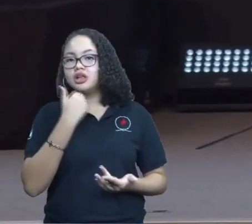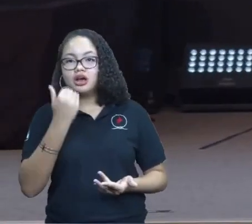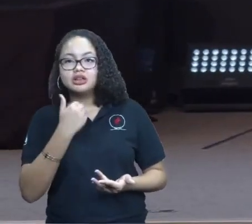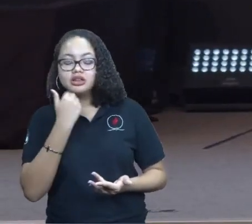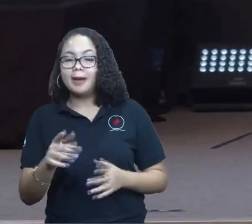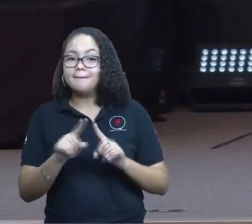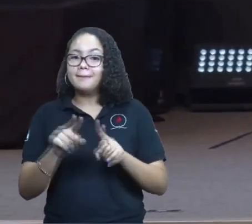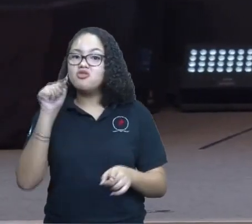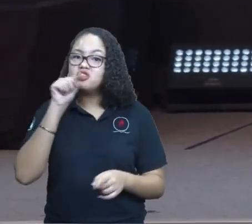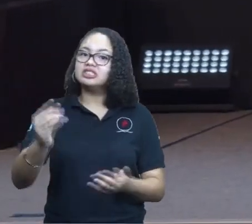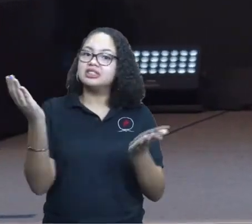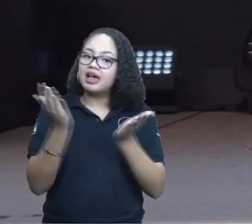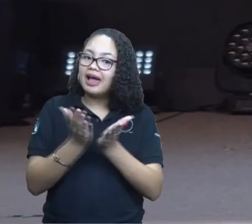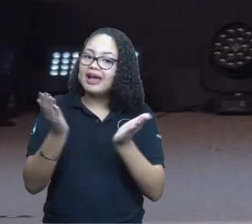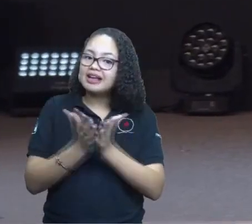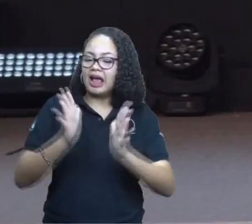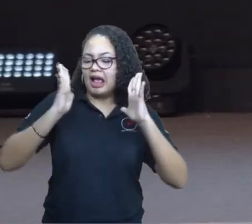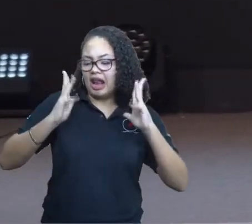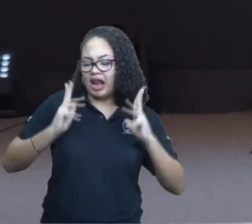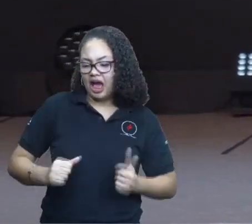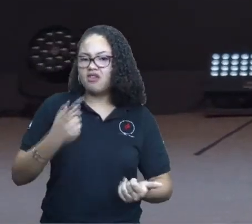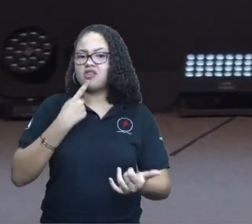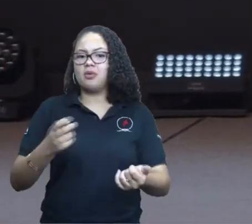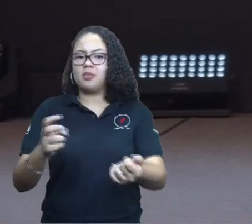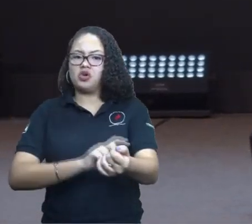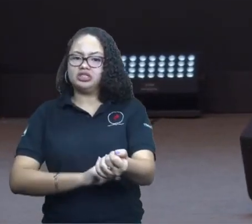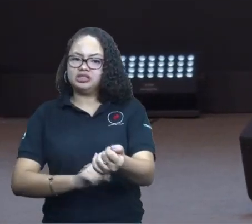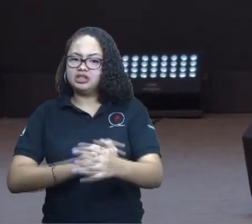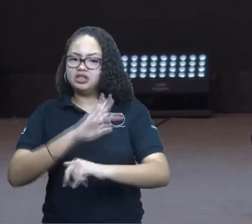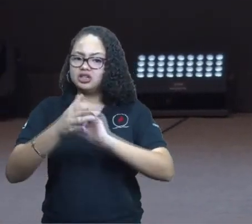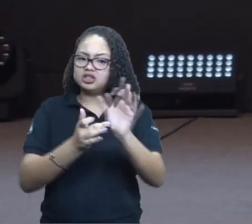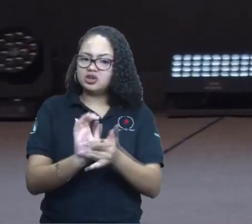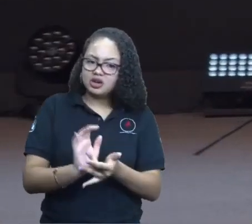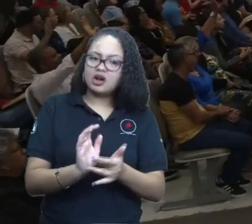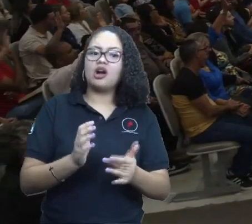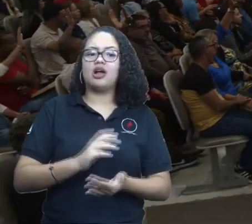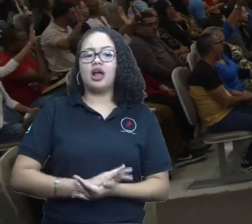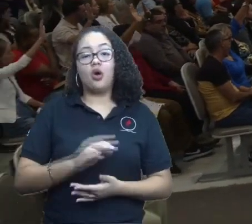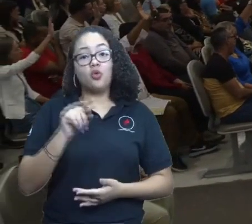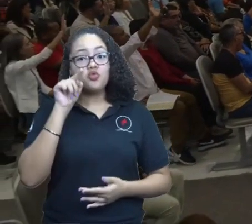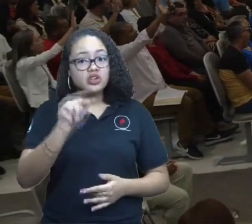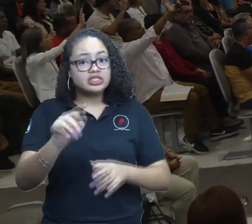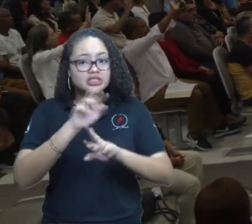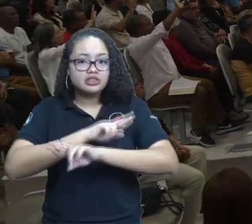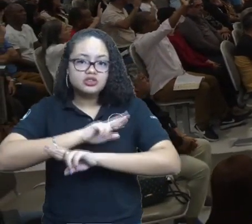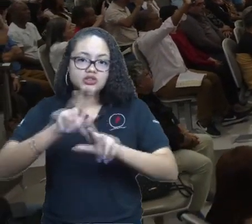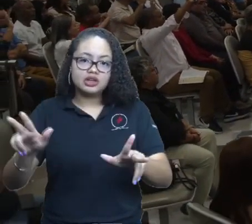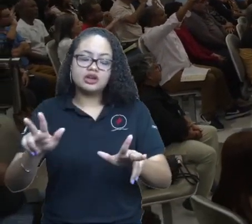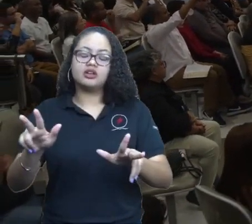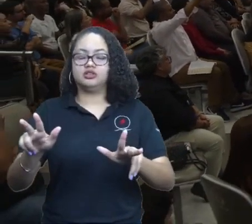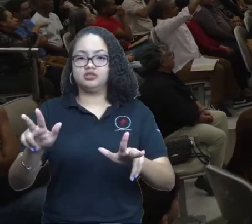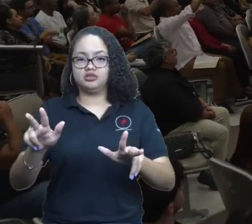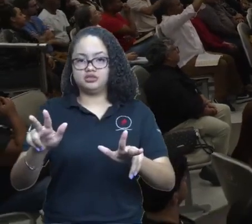mas tu é crente tu é lavado no sangue o negócio contigo é diferente